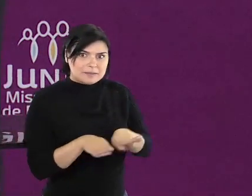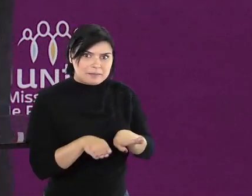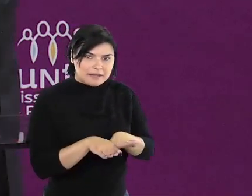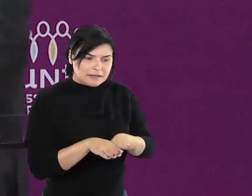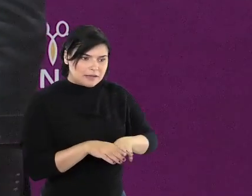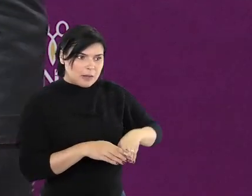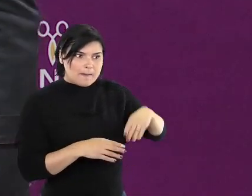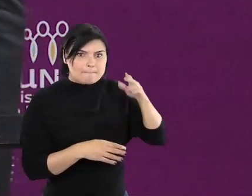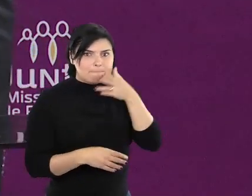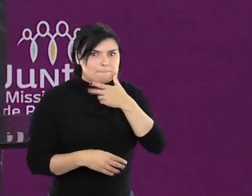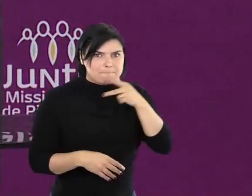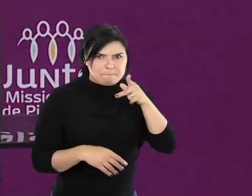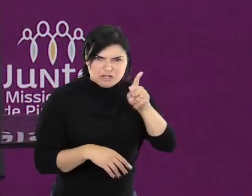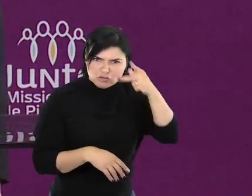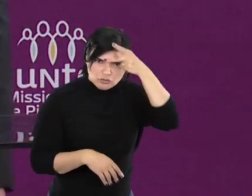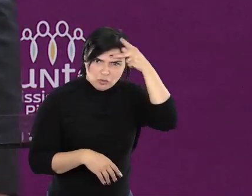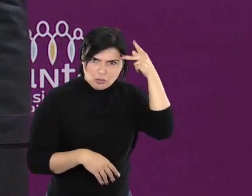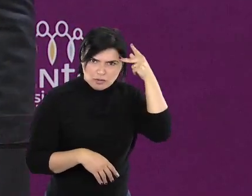pedreiro